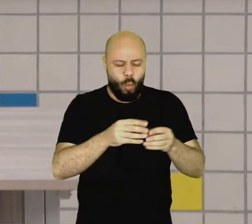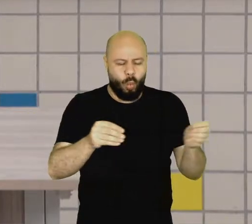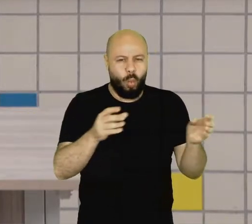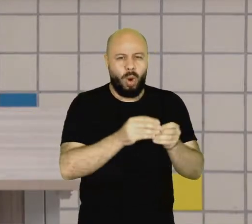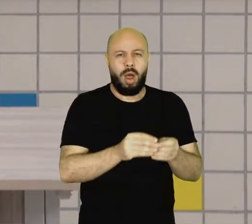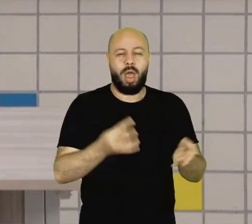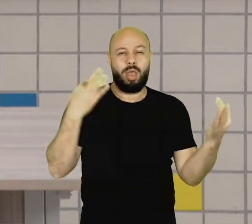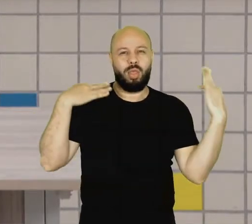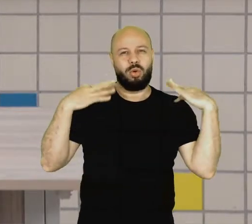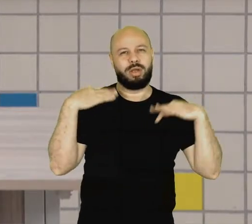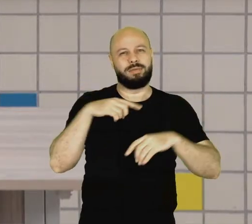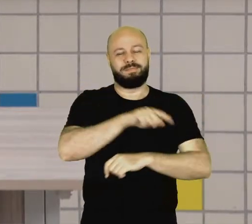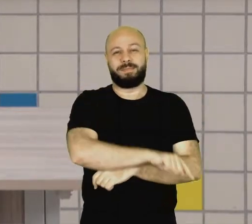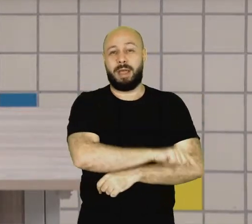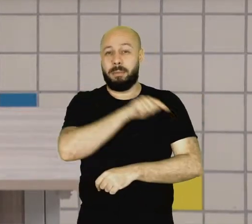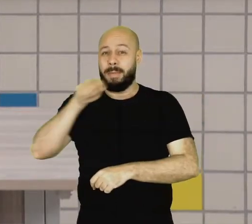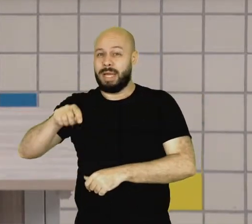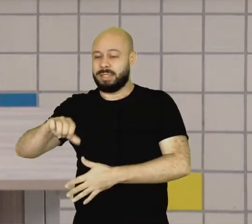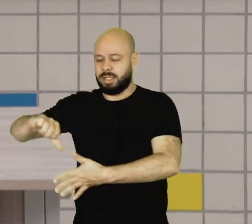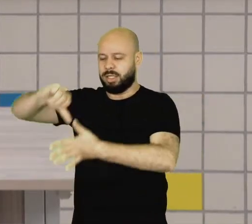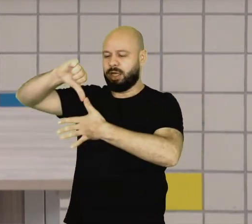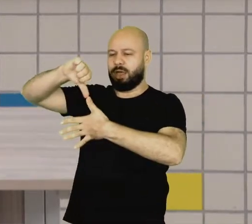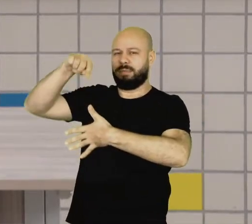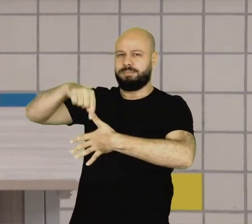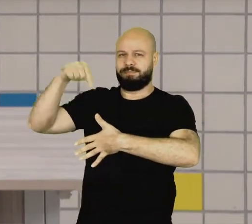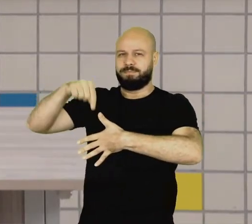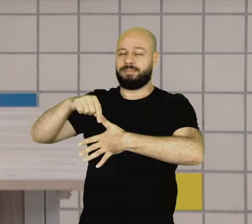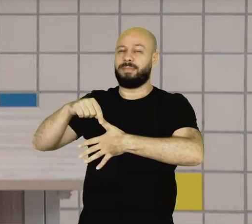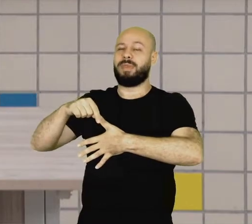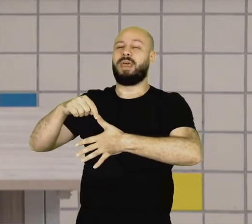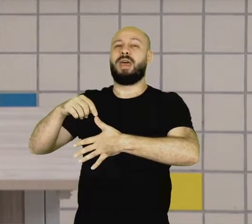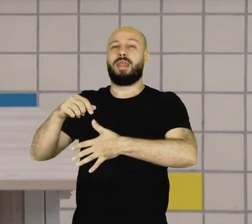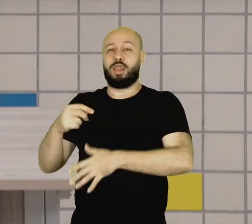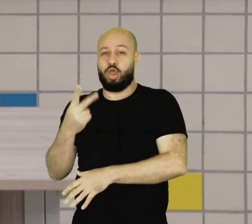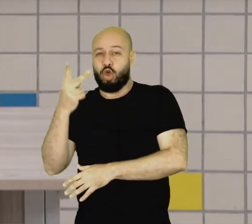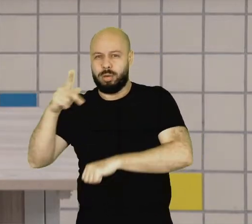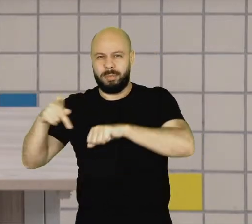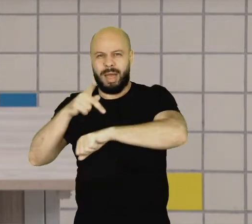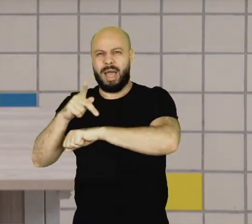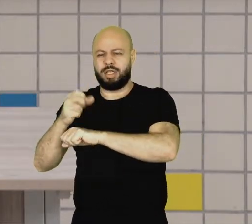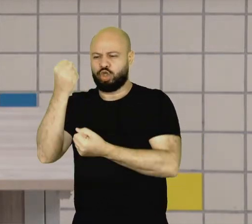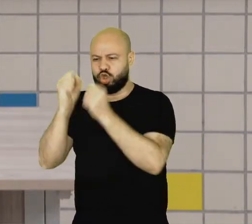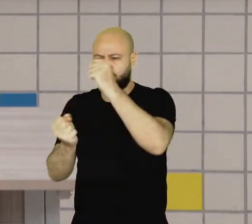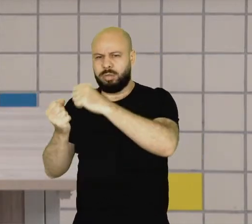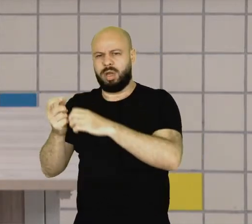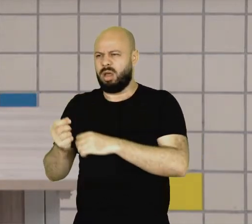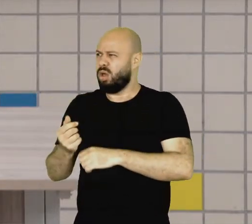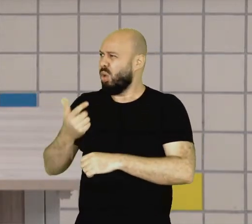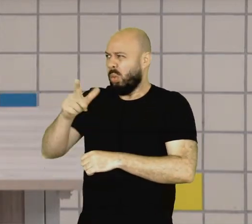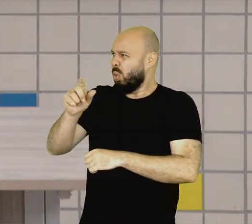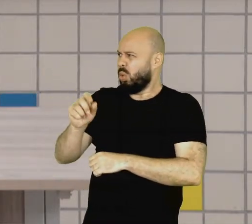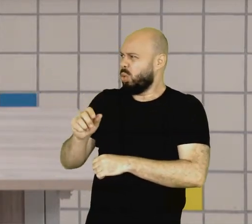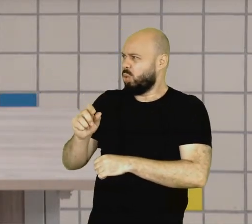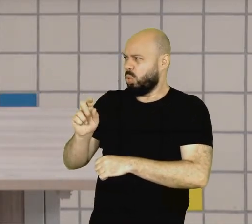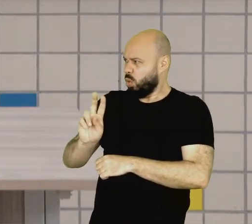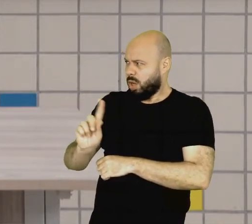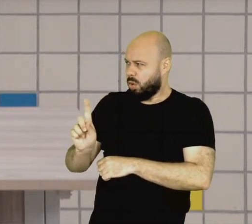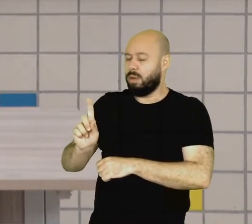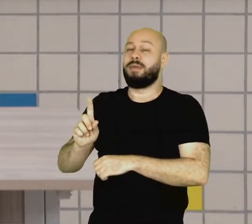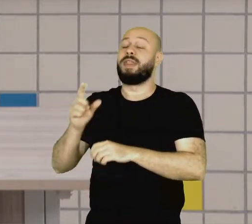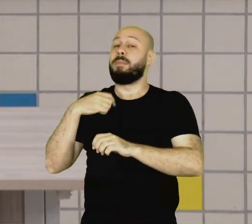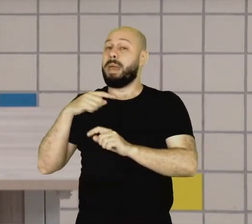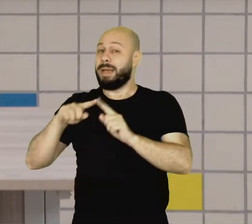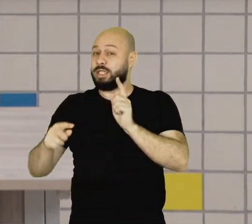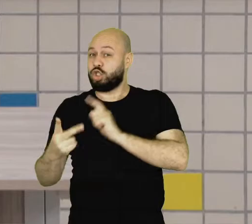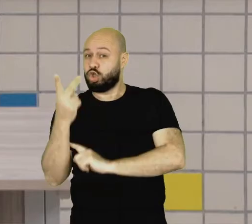do Sul, eu tenho 2 países que são industrializados. Professor, os outros também não são? São. Mas 2